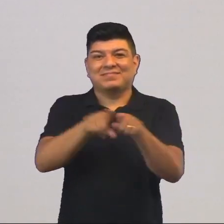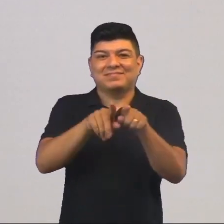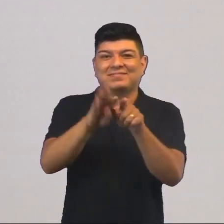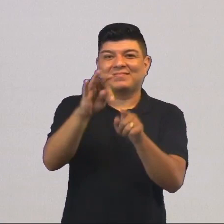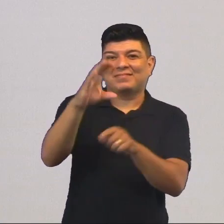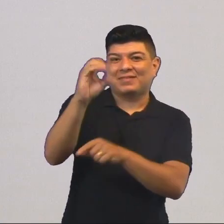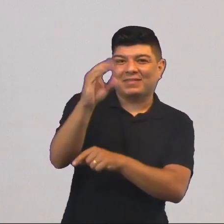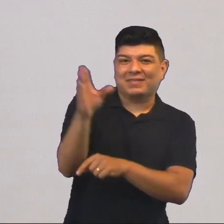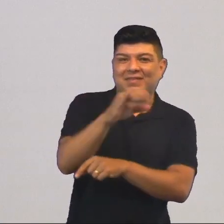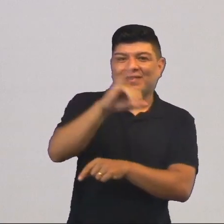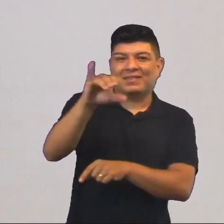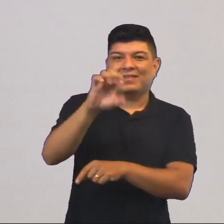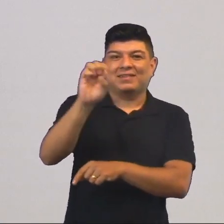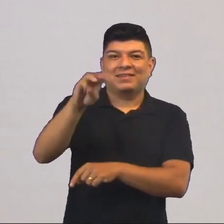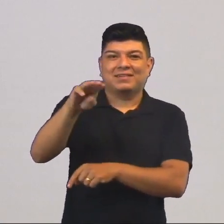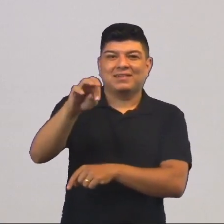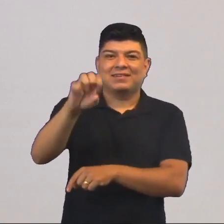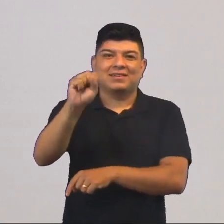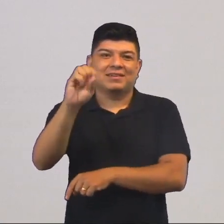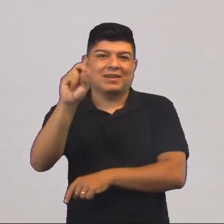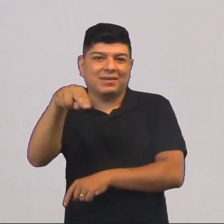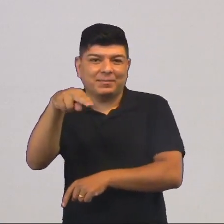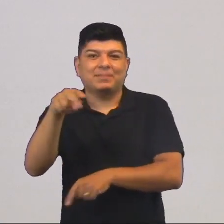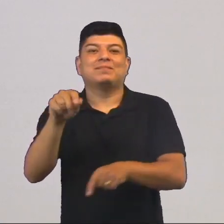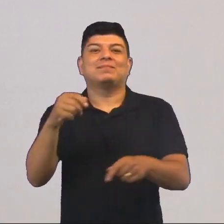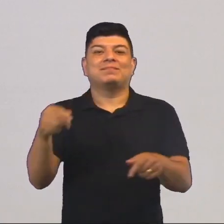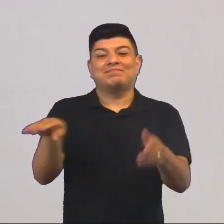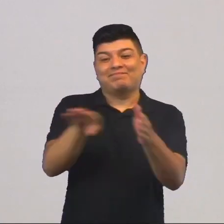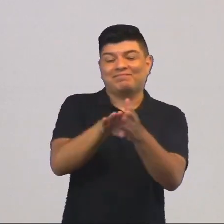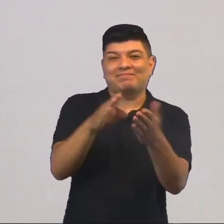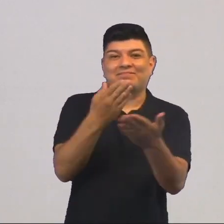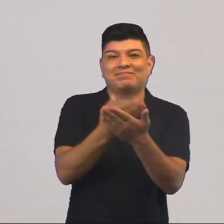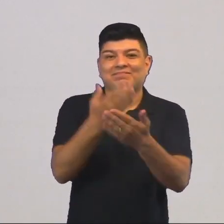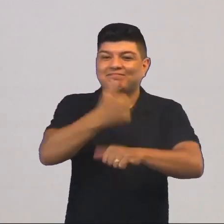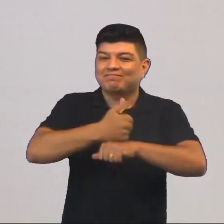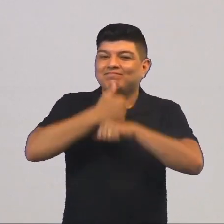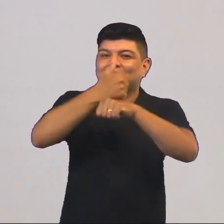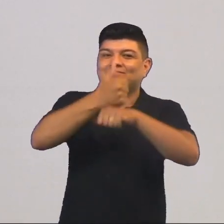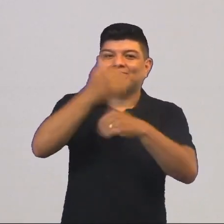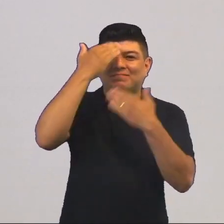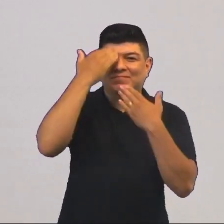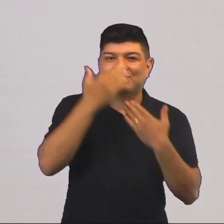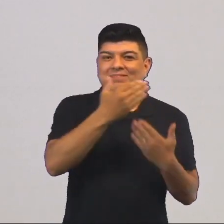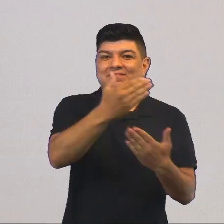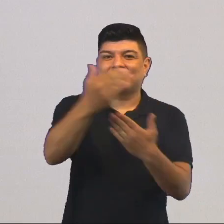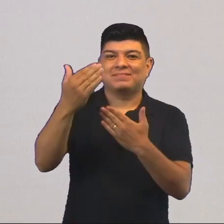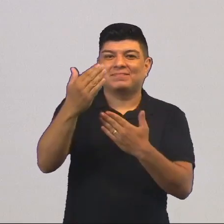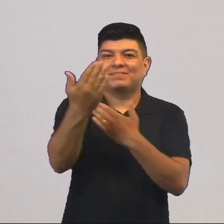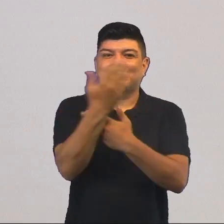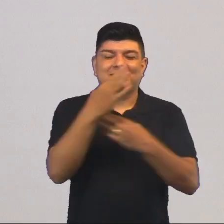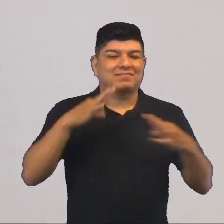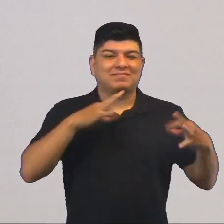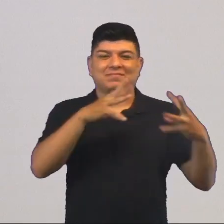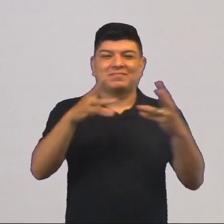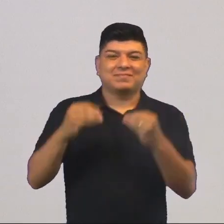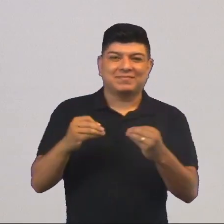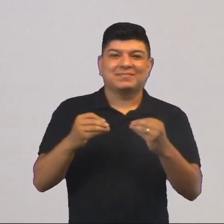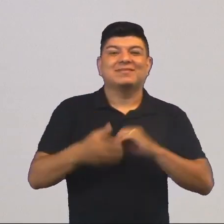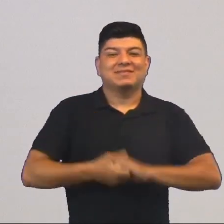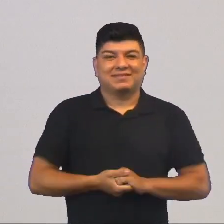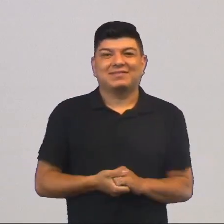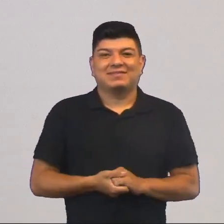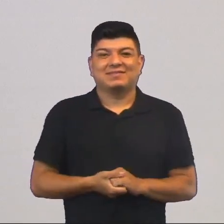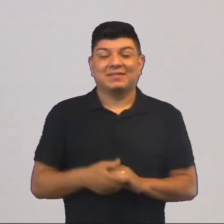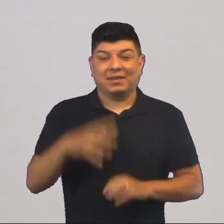e do Jamerson aqui nos estúdios, para que essa aula chegue até vocês com qualidade. Desde já agradeço a ajuda de todos eles, tá bom?